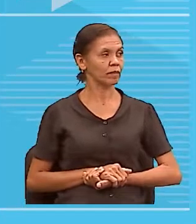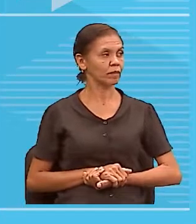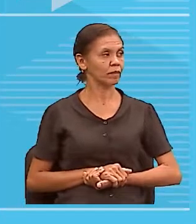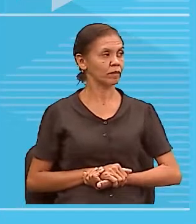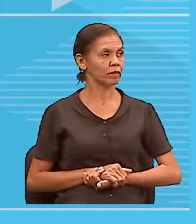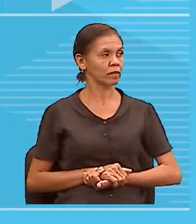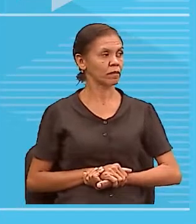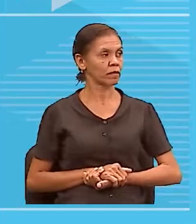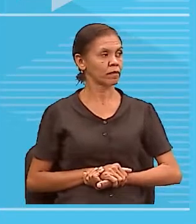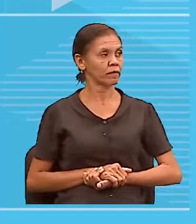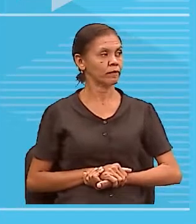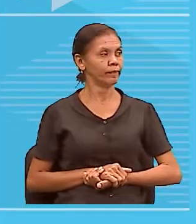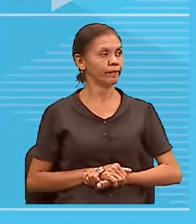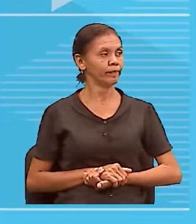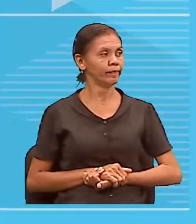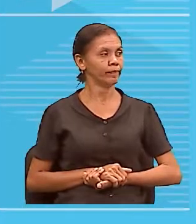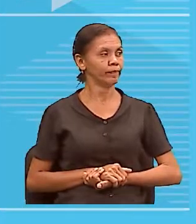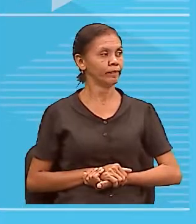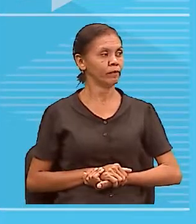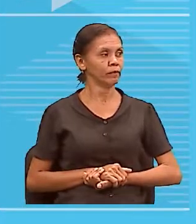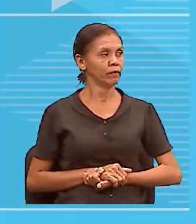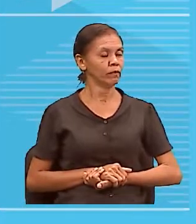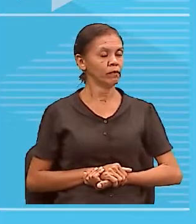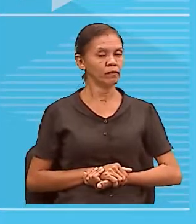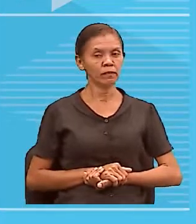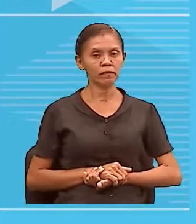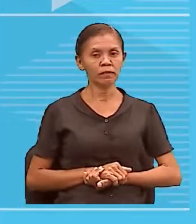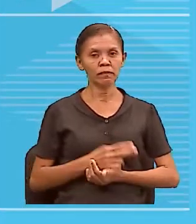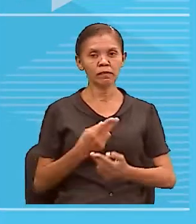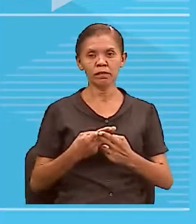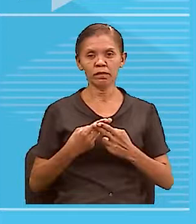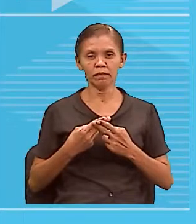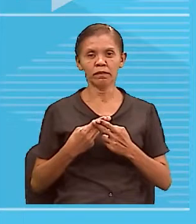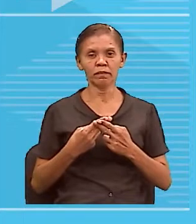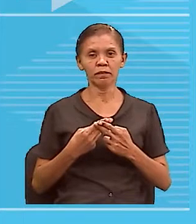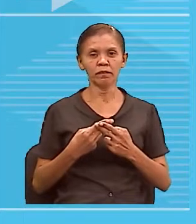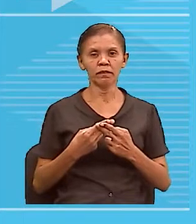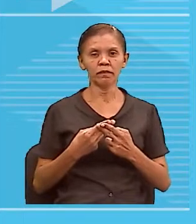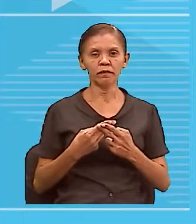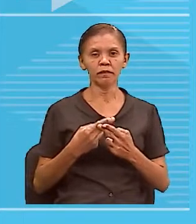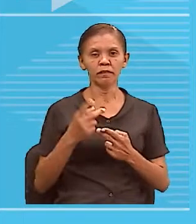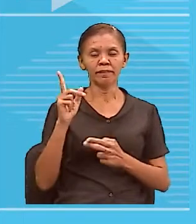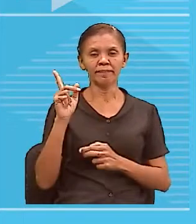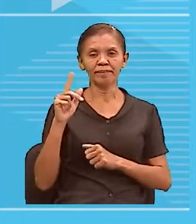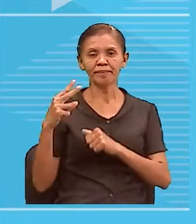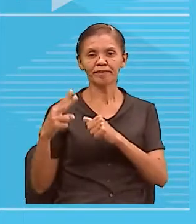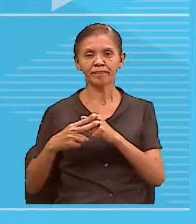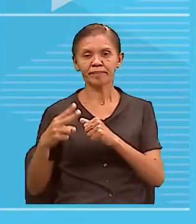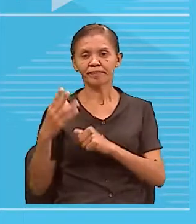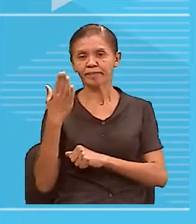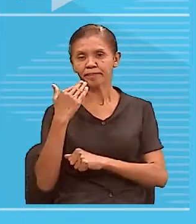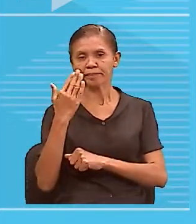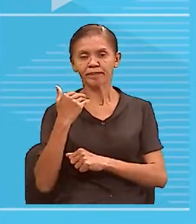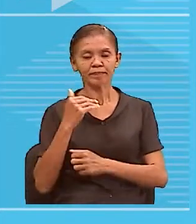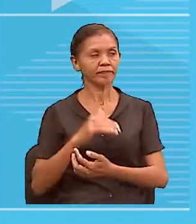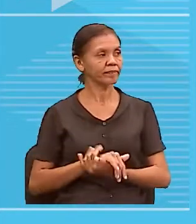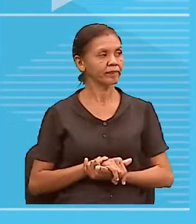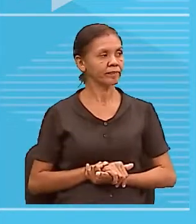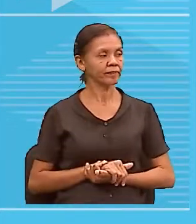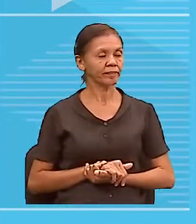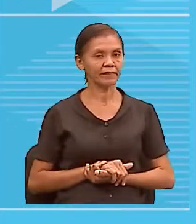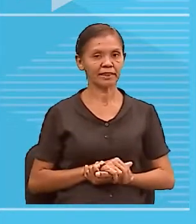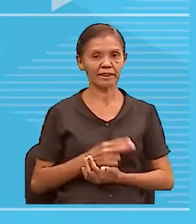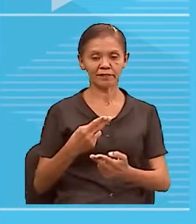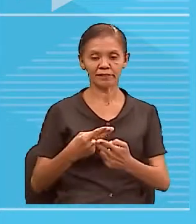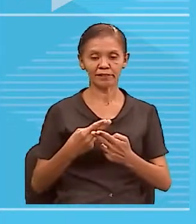comer eu suponhamos que eu lanchei uma maçã eles falam me come ou na mançana Como assim